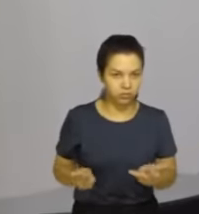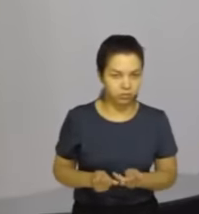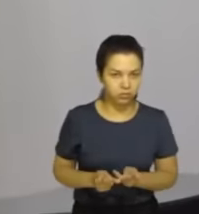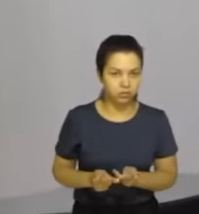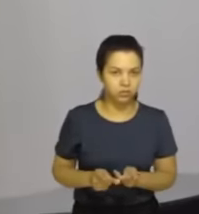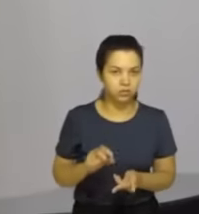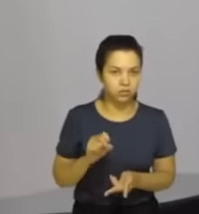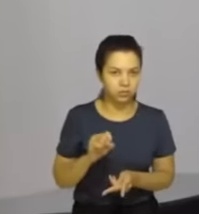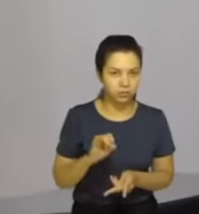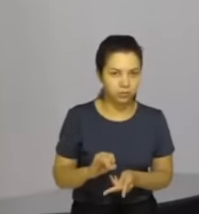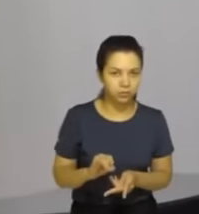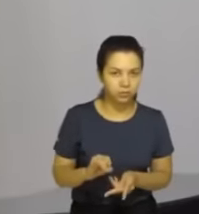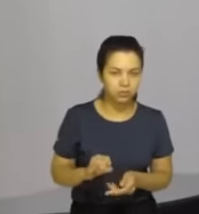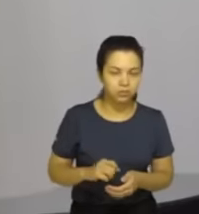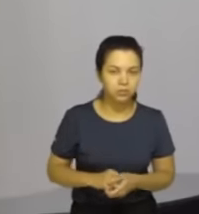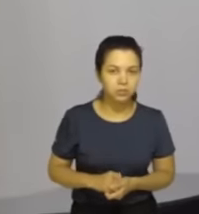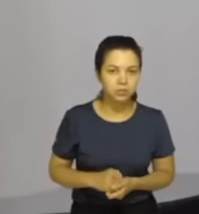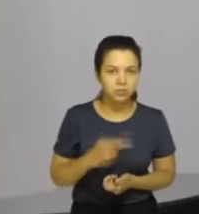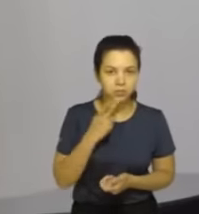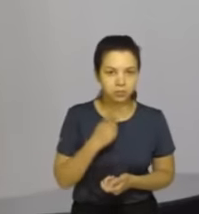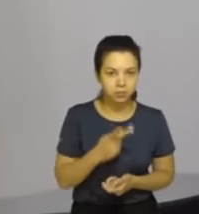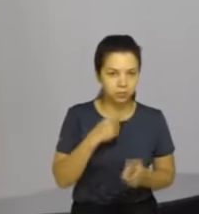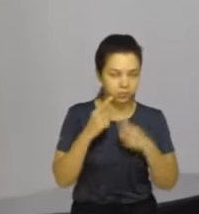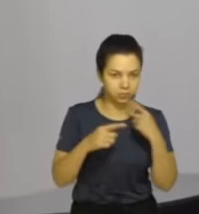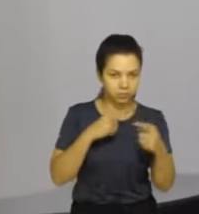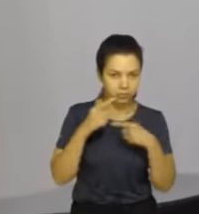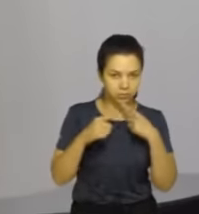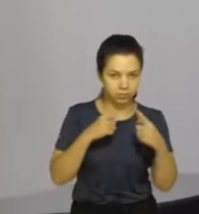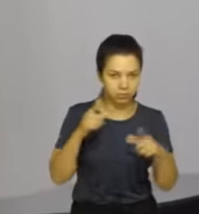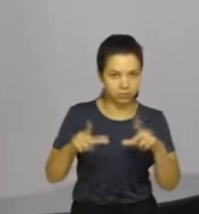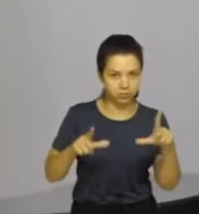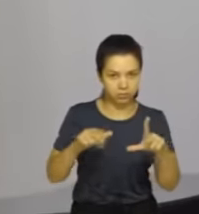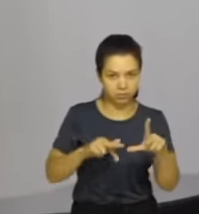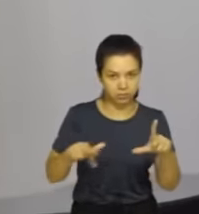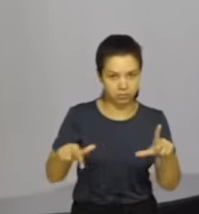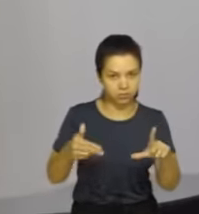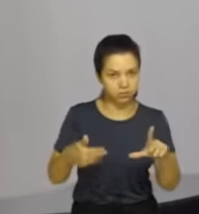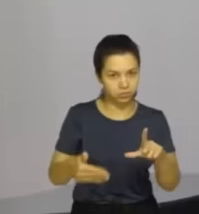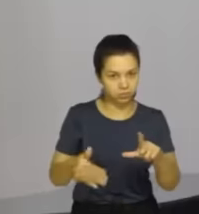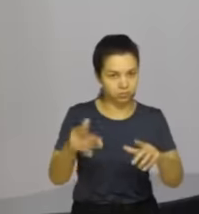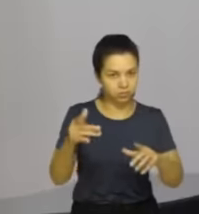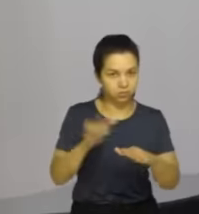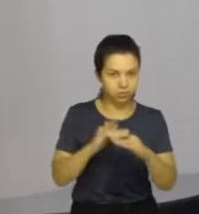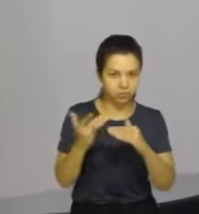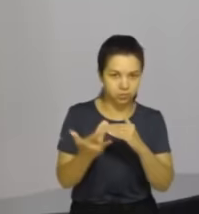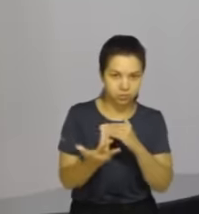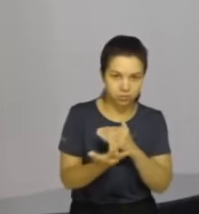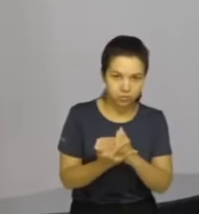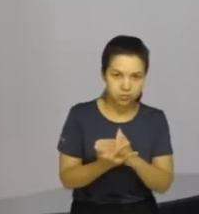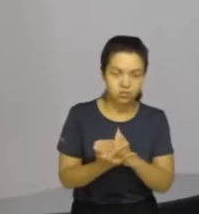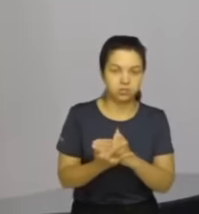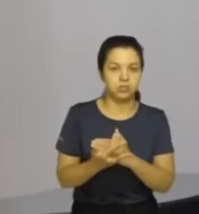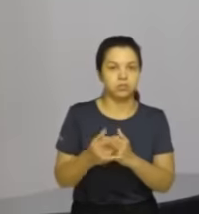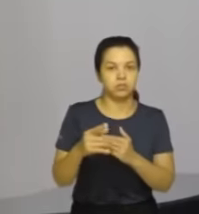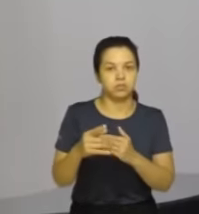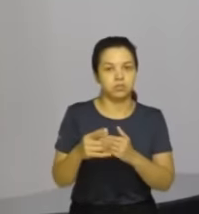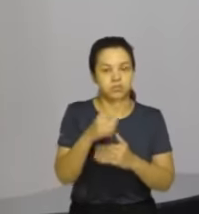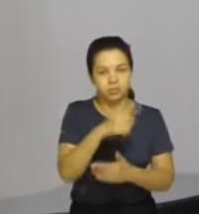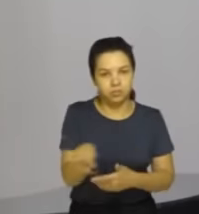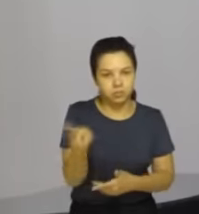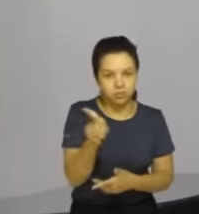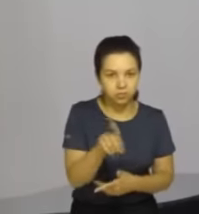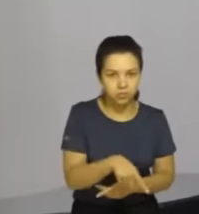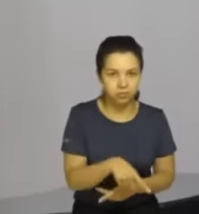lá duvidoso nas redes sociais, vai ter suas redes sociais derrubadas, vai responder por fake news, seja lá o que for. Agora,